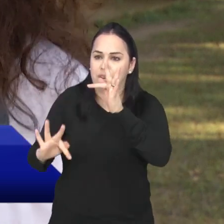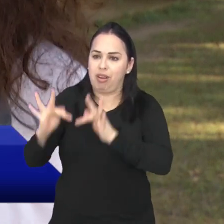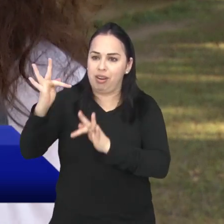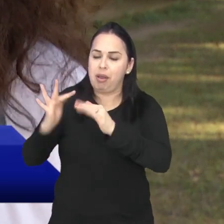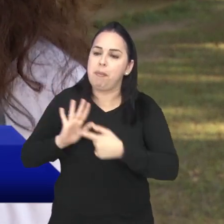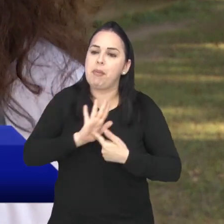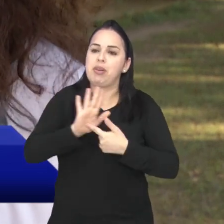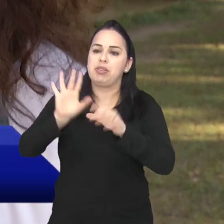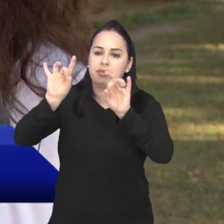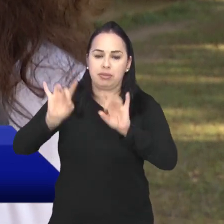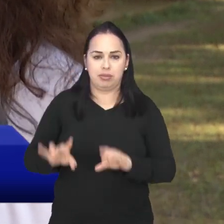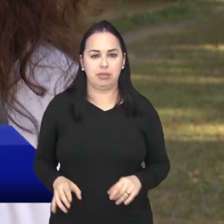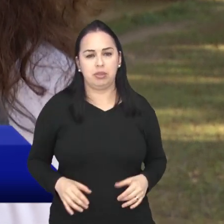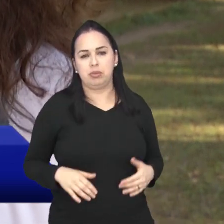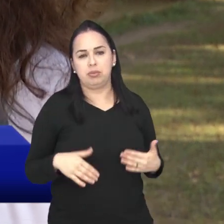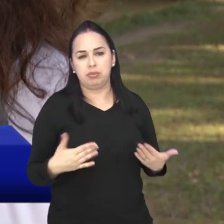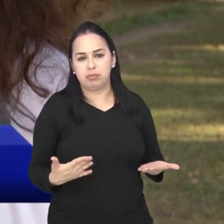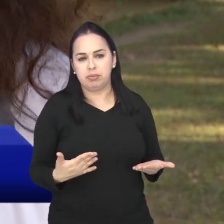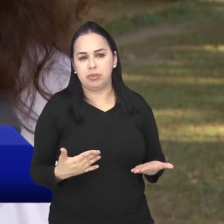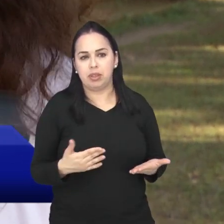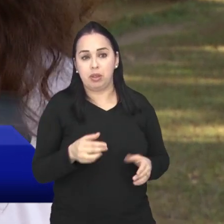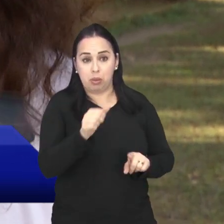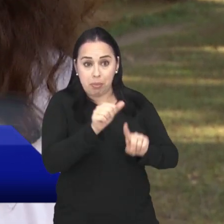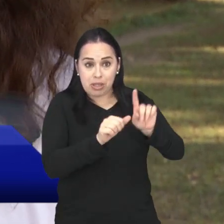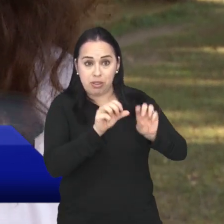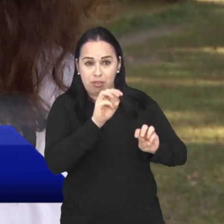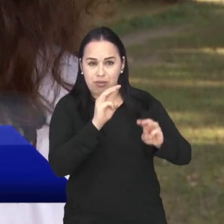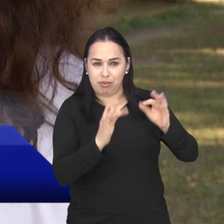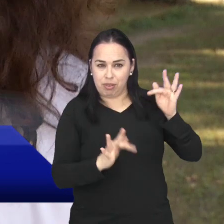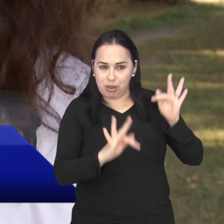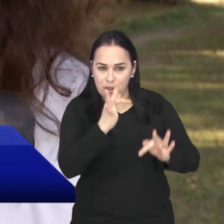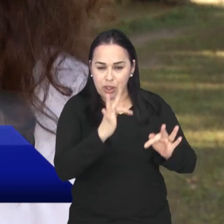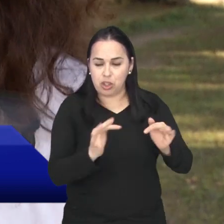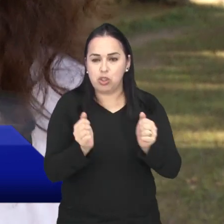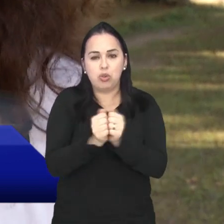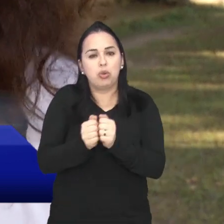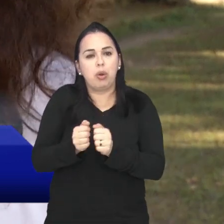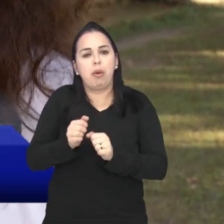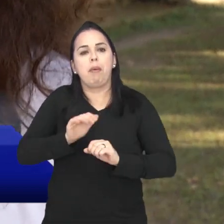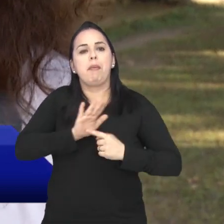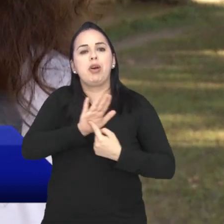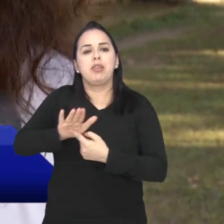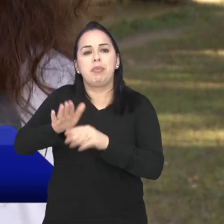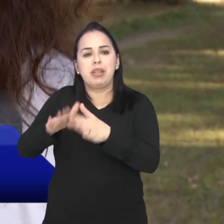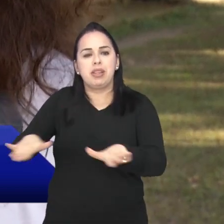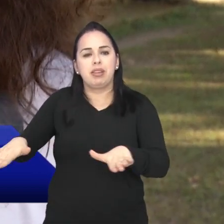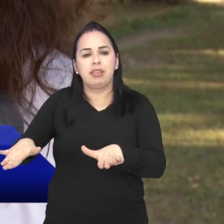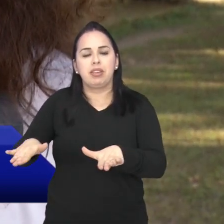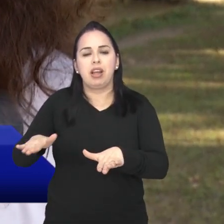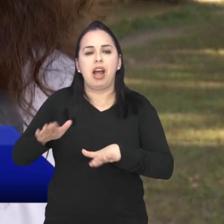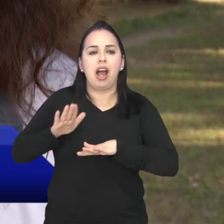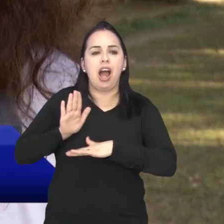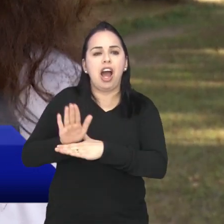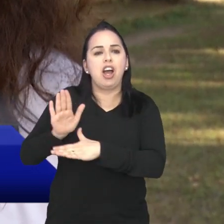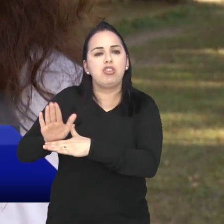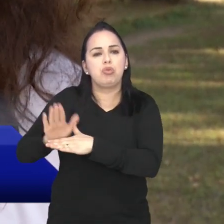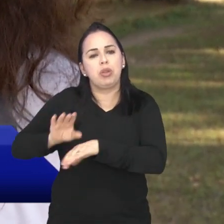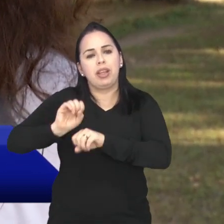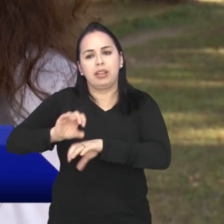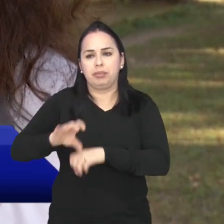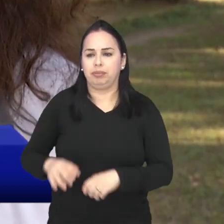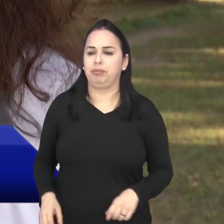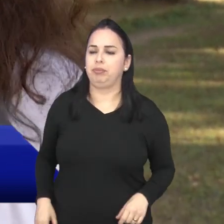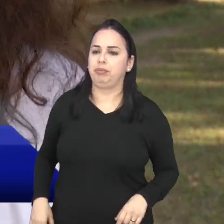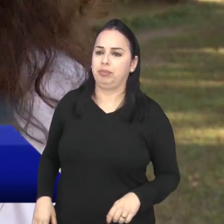folclore. De que maneira esse tipo de atividade no mês do folclore, junto às crianças, contribui com o processo mesmo